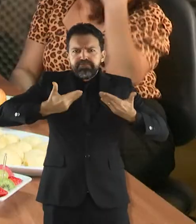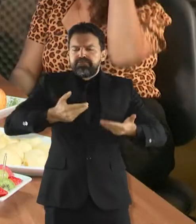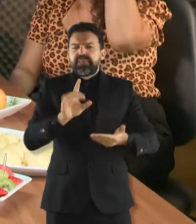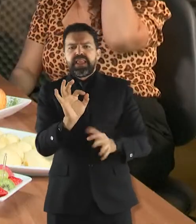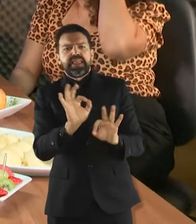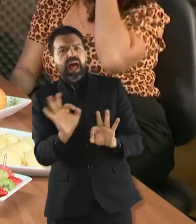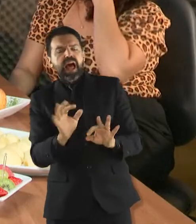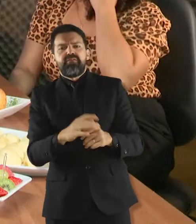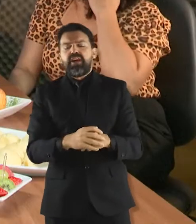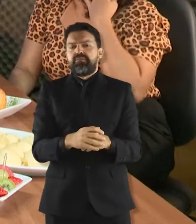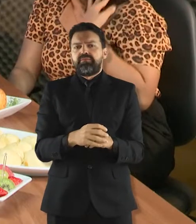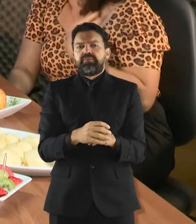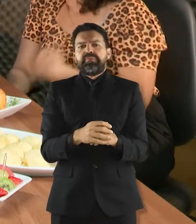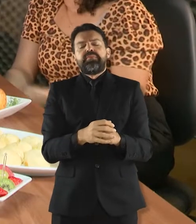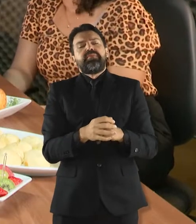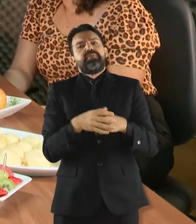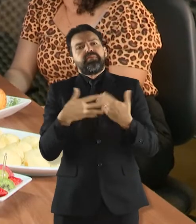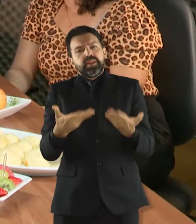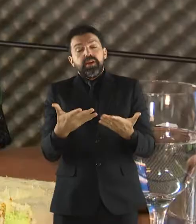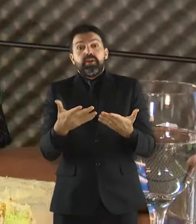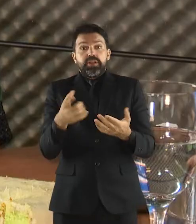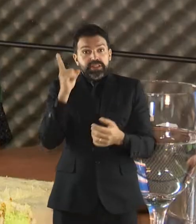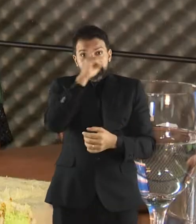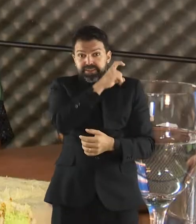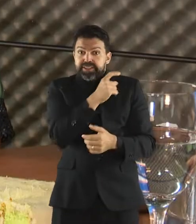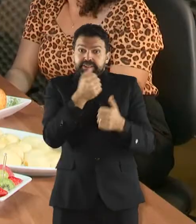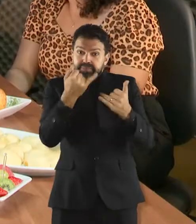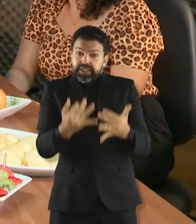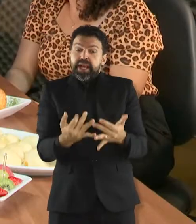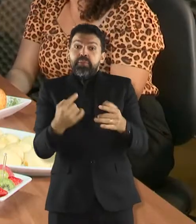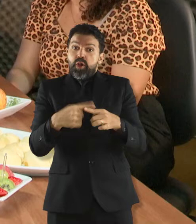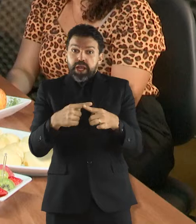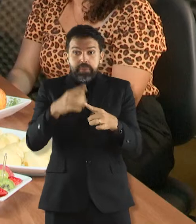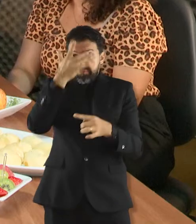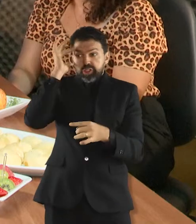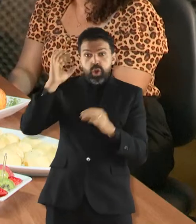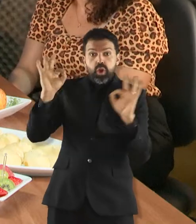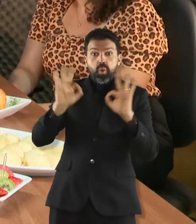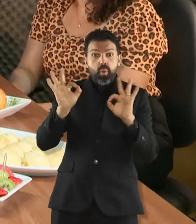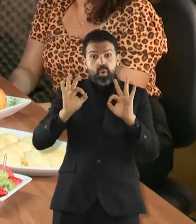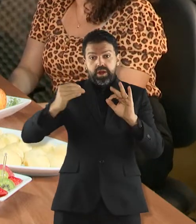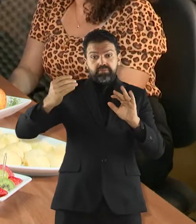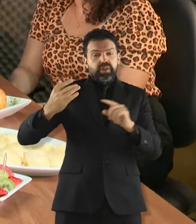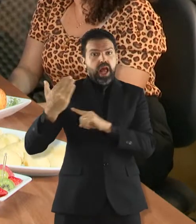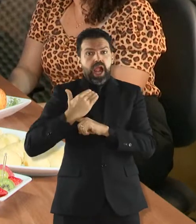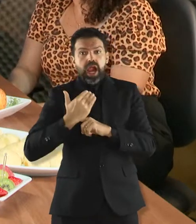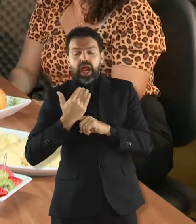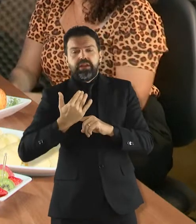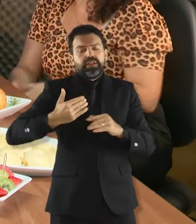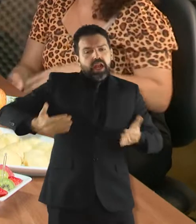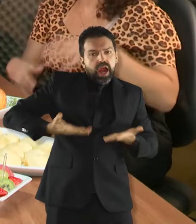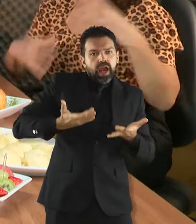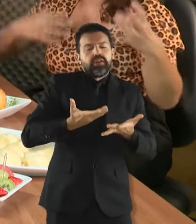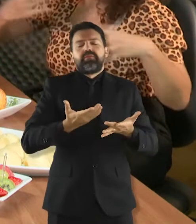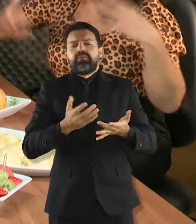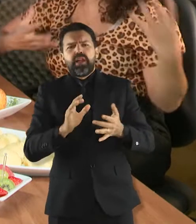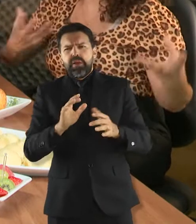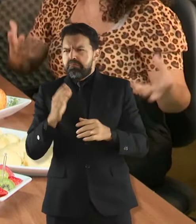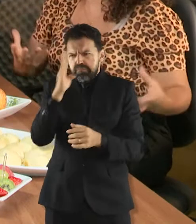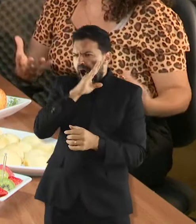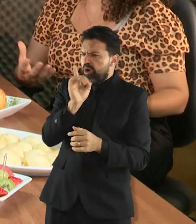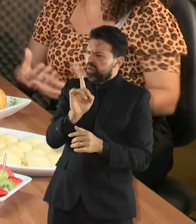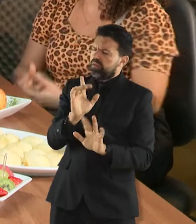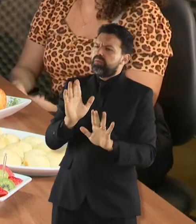É difícil explicar, assim, porque eu na entendi. Verdade, não deve ter sido por maldade, né? Por questão de que não era